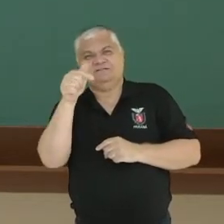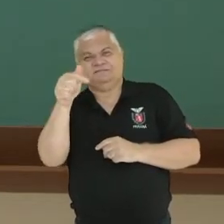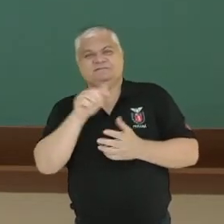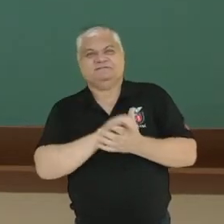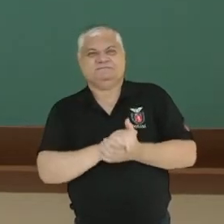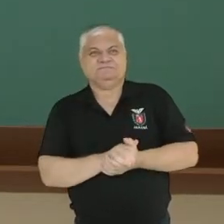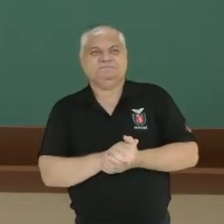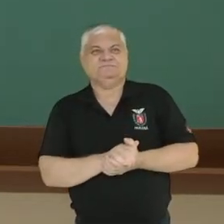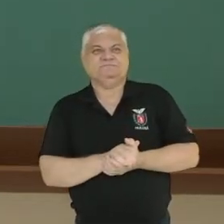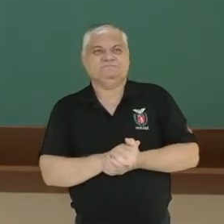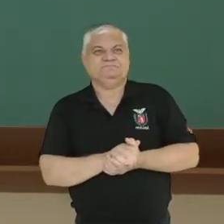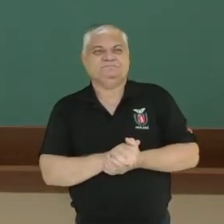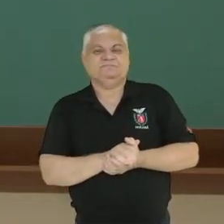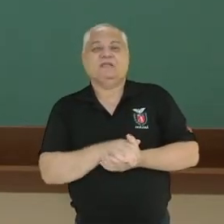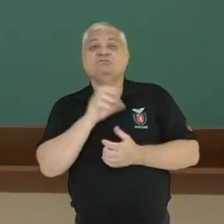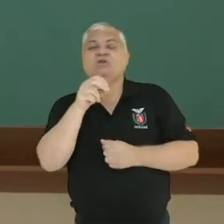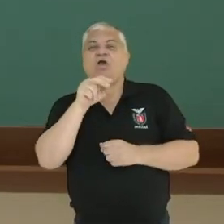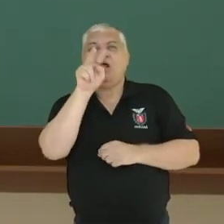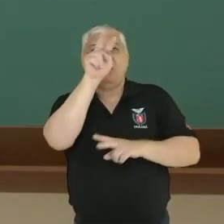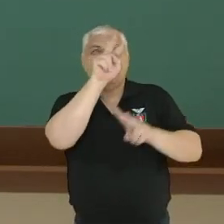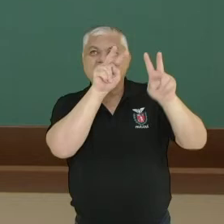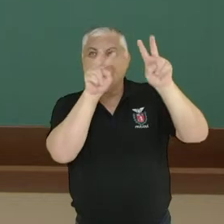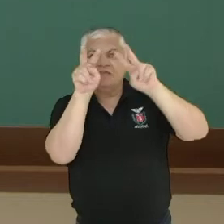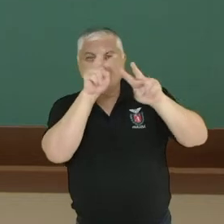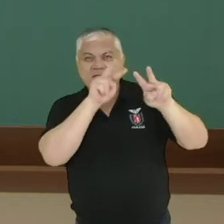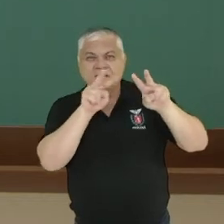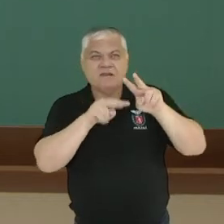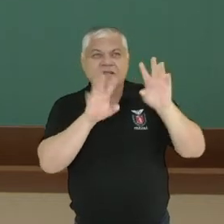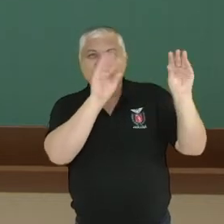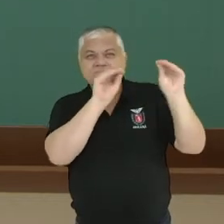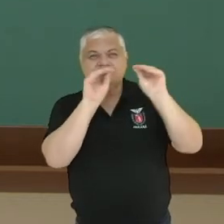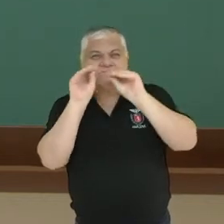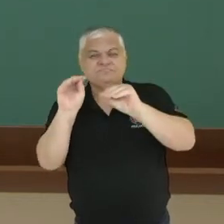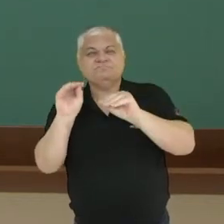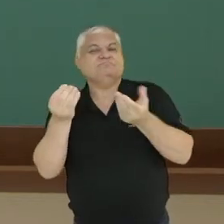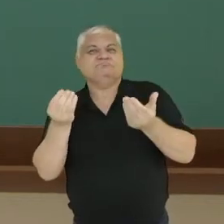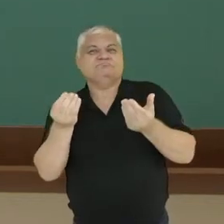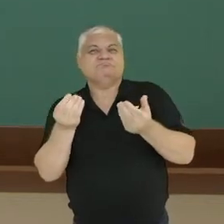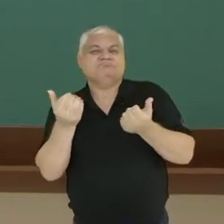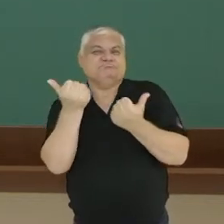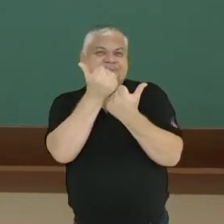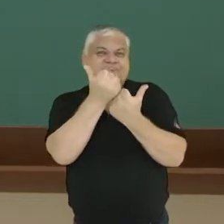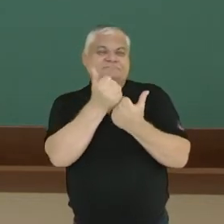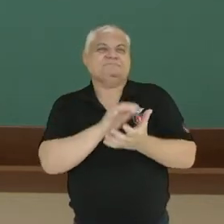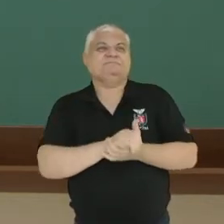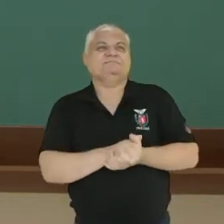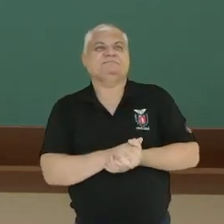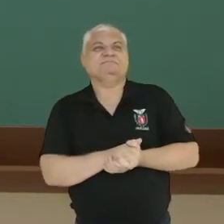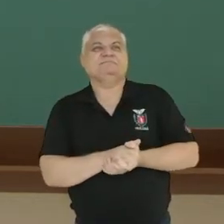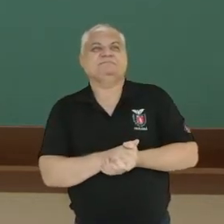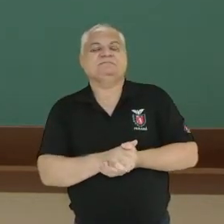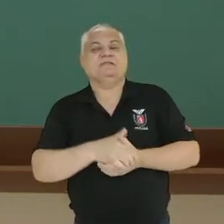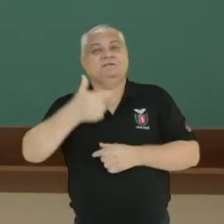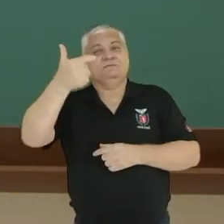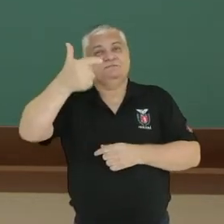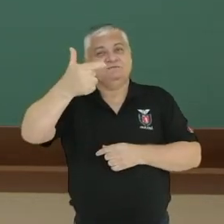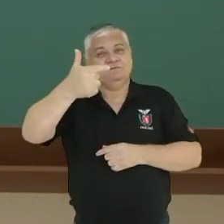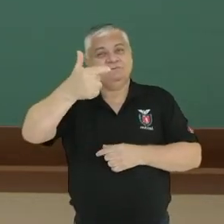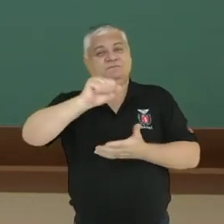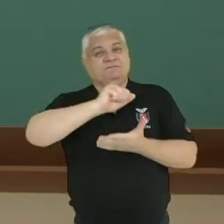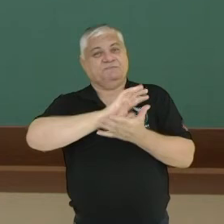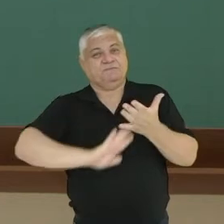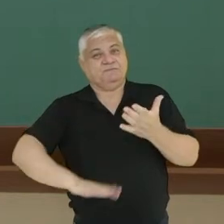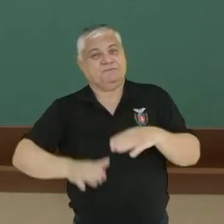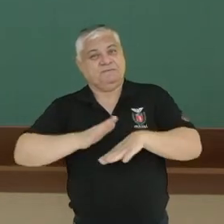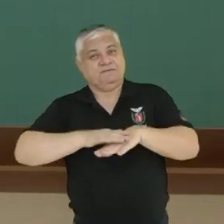7,197. Então, era só ler o problema, retirar as informações e substituir. Agora, com vocês,